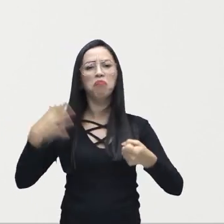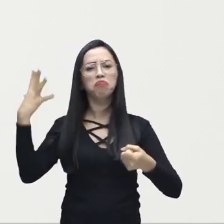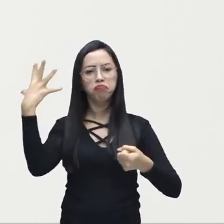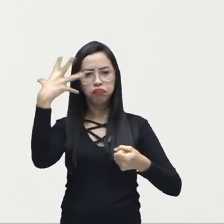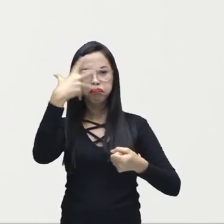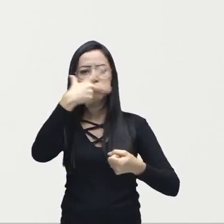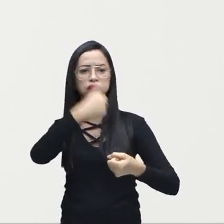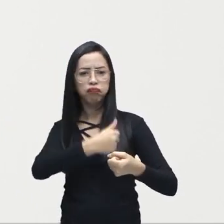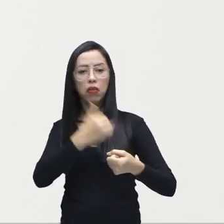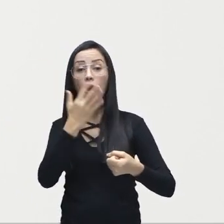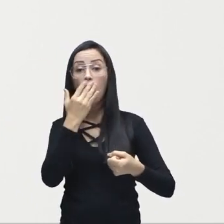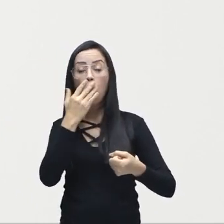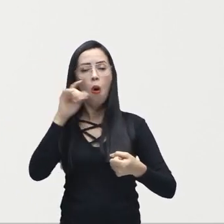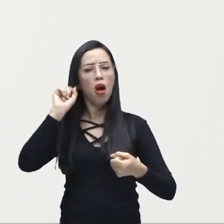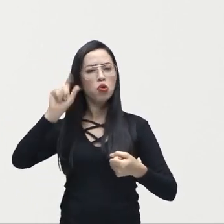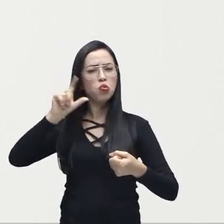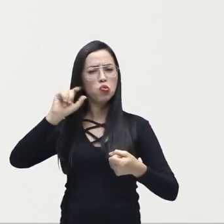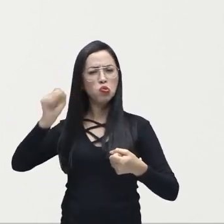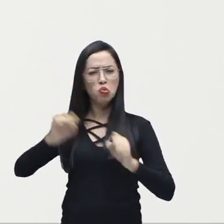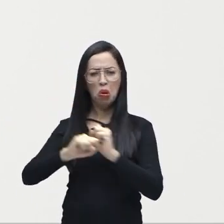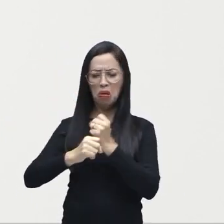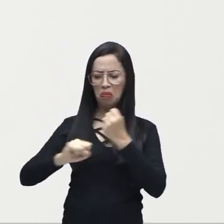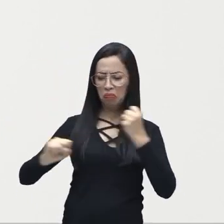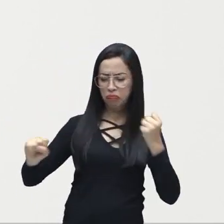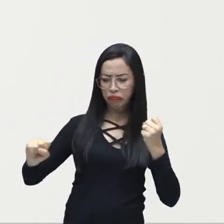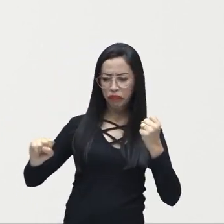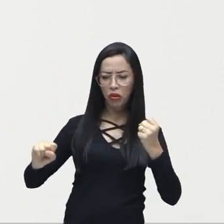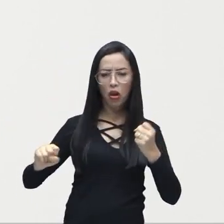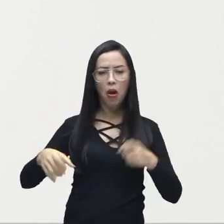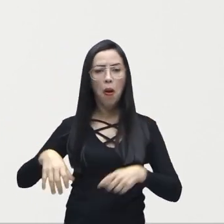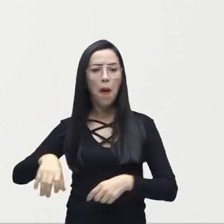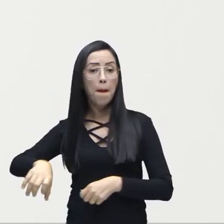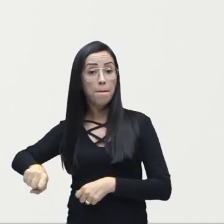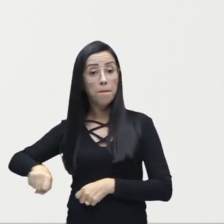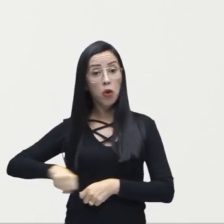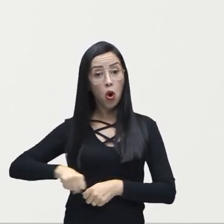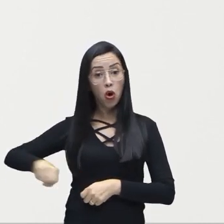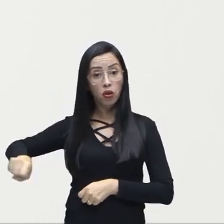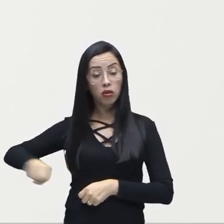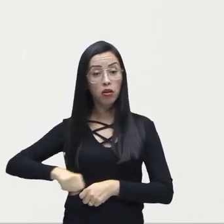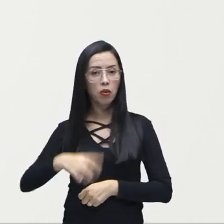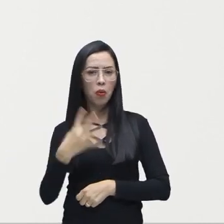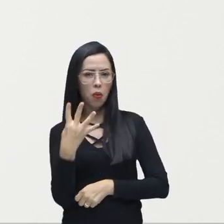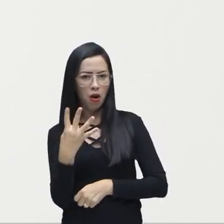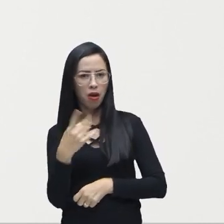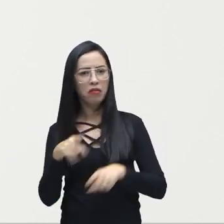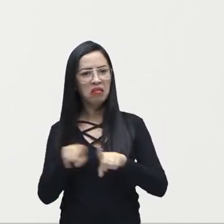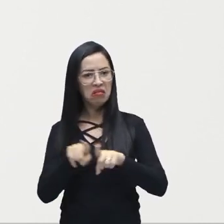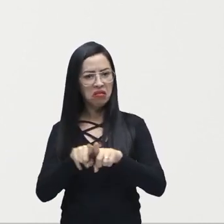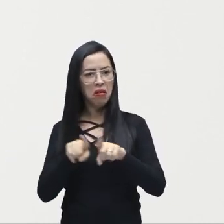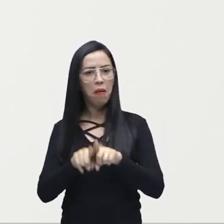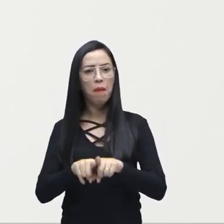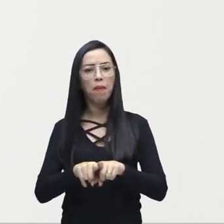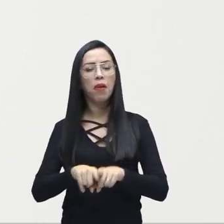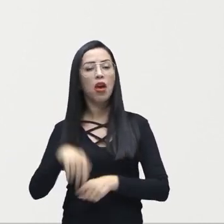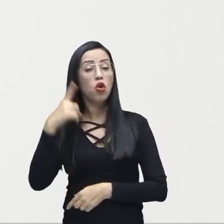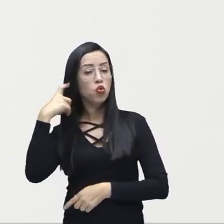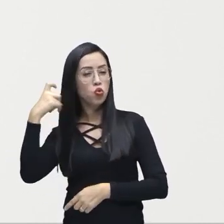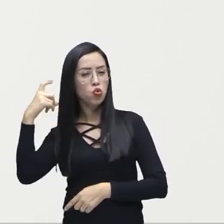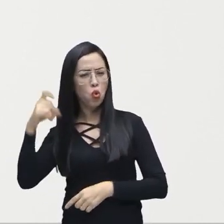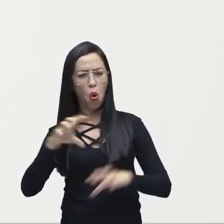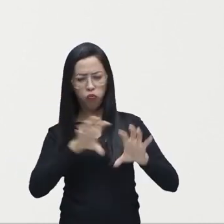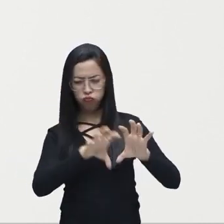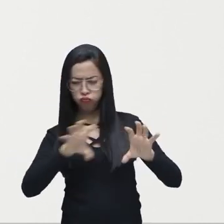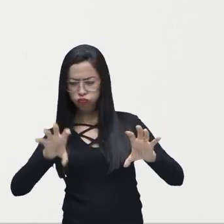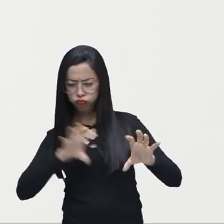é de cor azul, é grande, com 4 portas e vem com um sistema de som de última geração. João